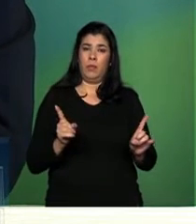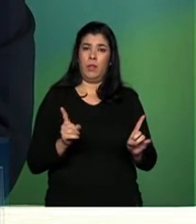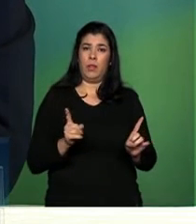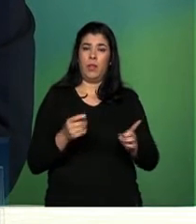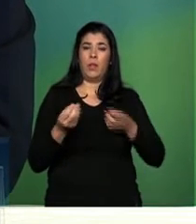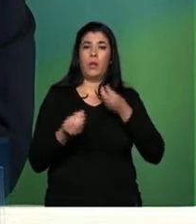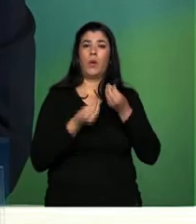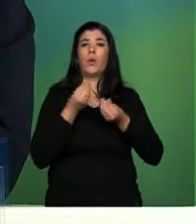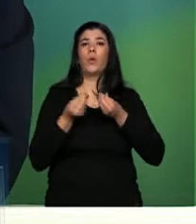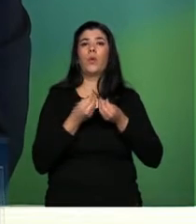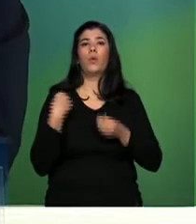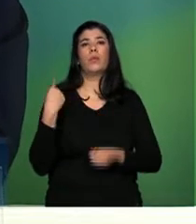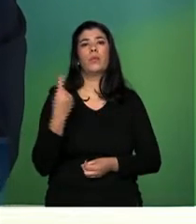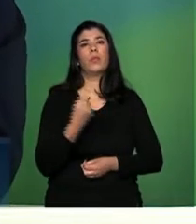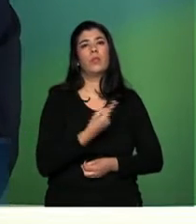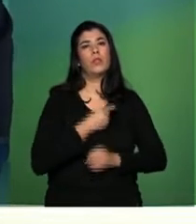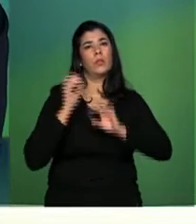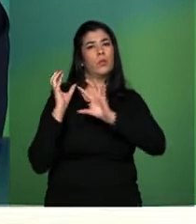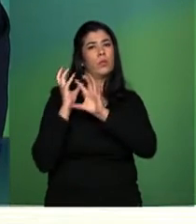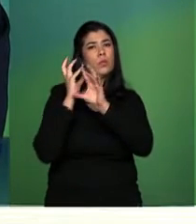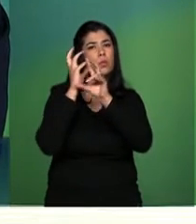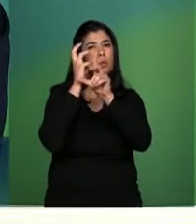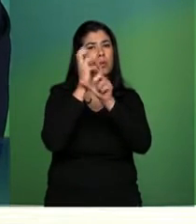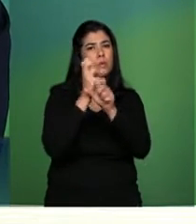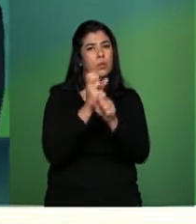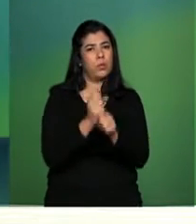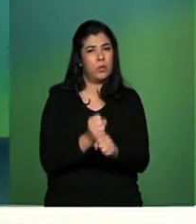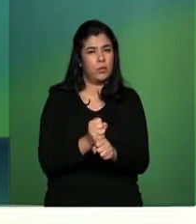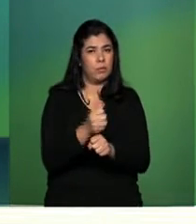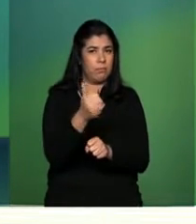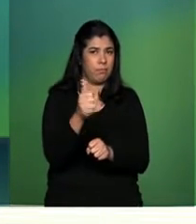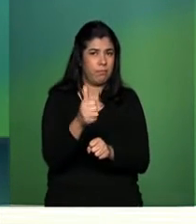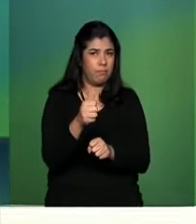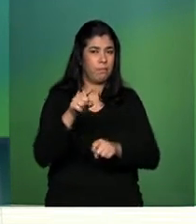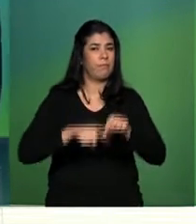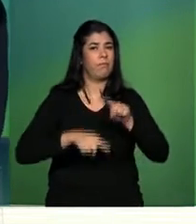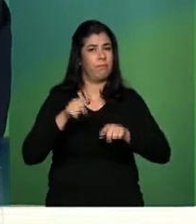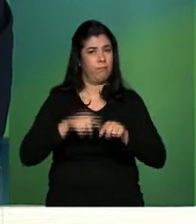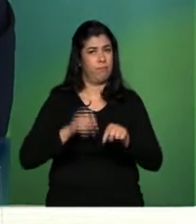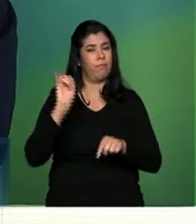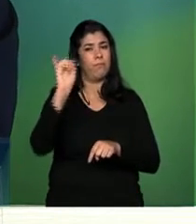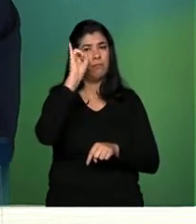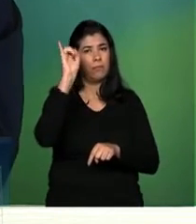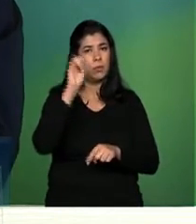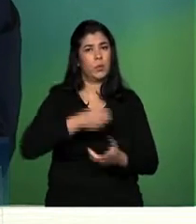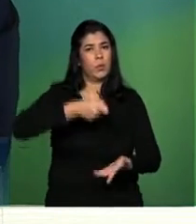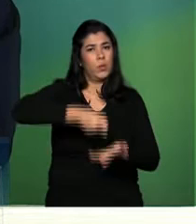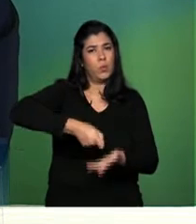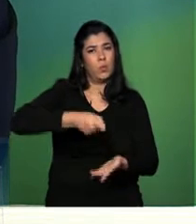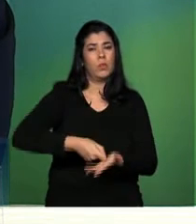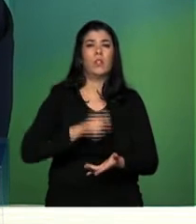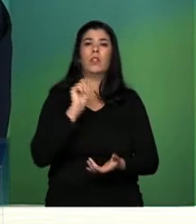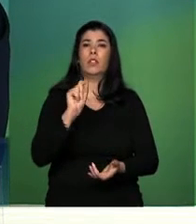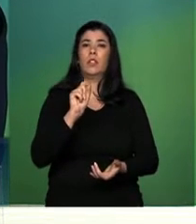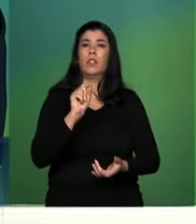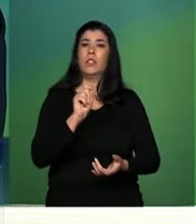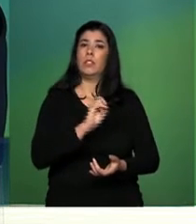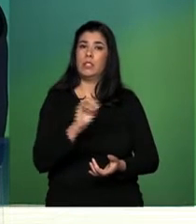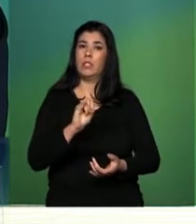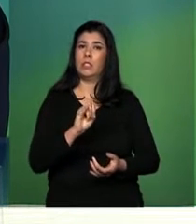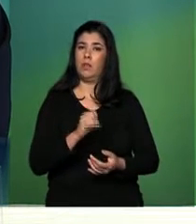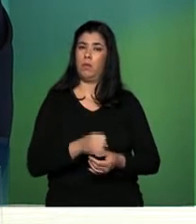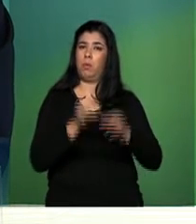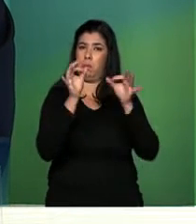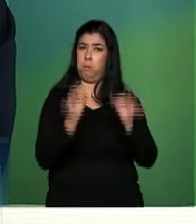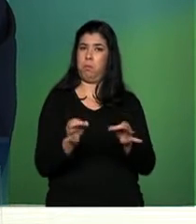forma como nós recalibramos alguns instrumentos é muito importante, o reforço, fazê-los mais